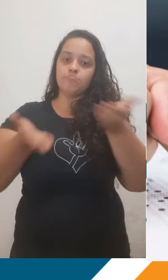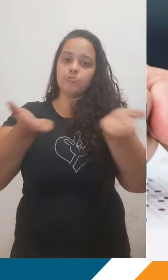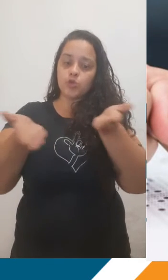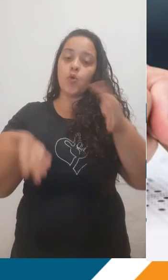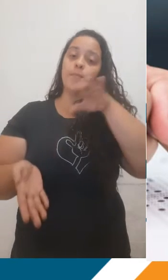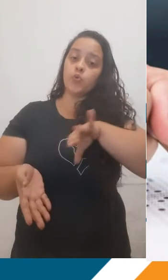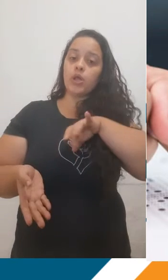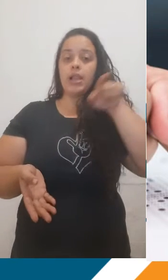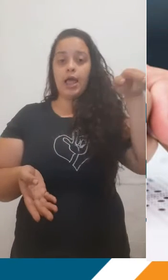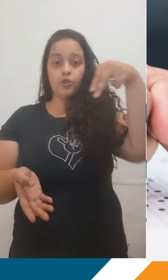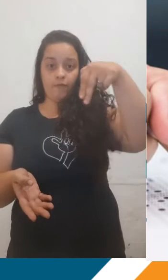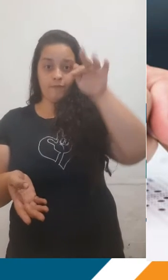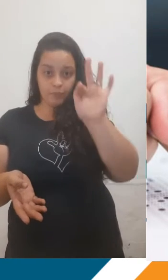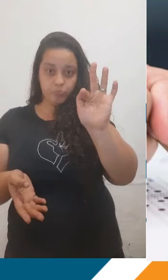Friburgo.